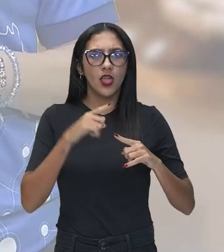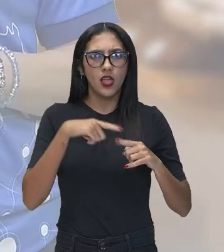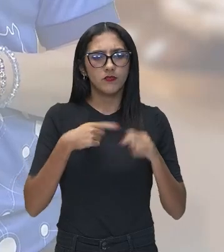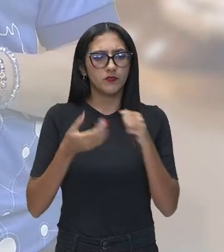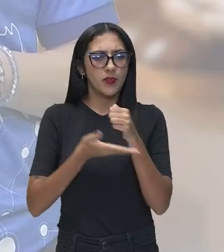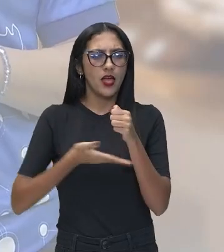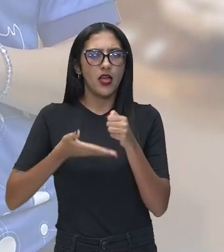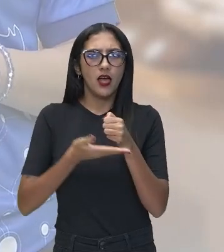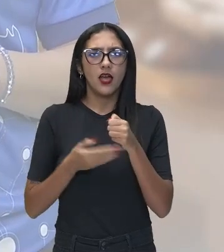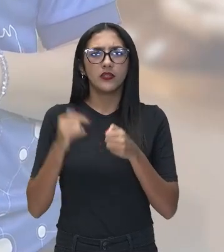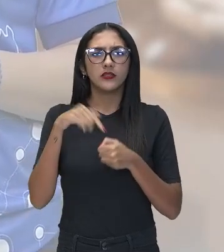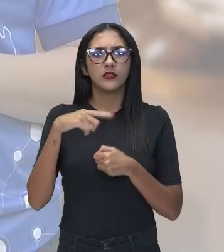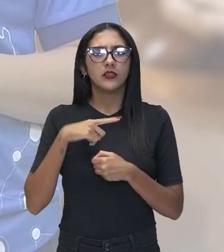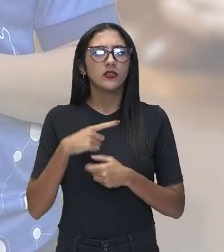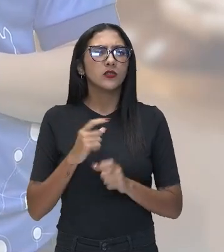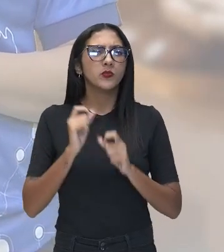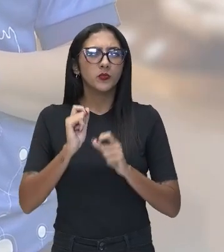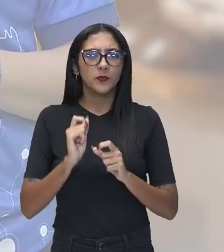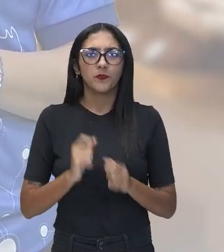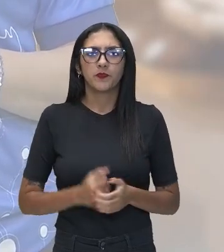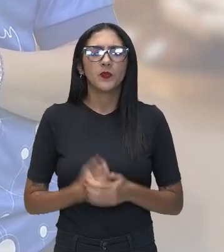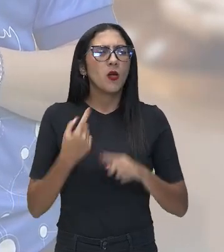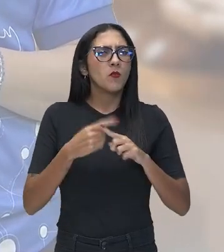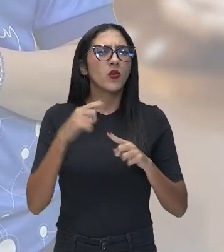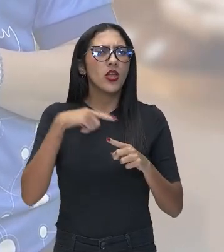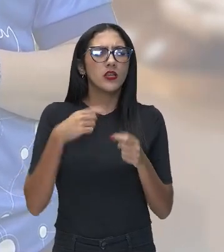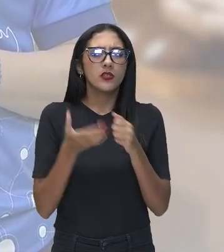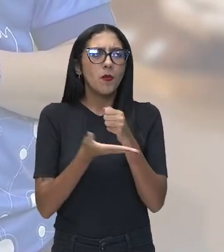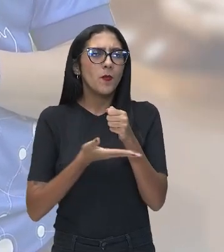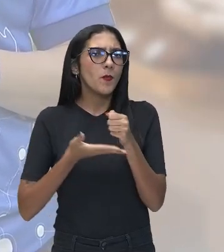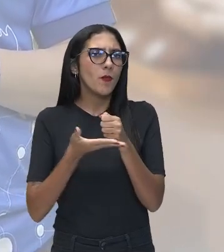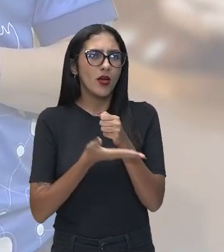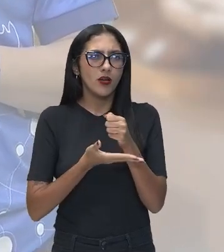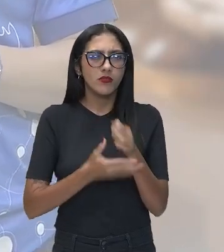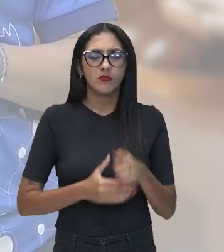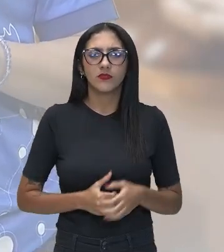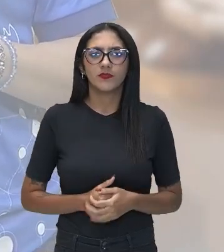esses carboidratos, por que eles estão aqui na base? Porque eles